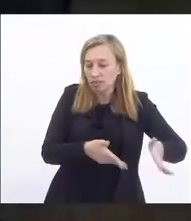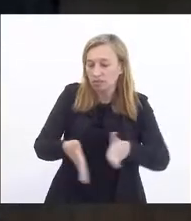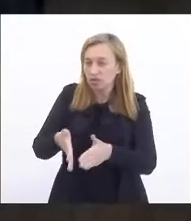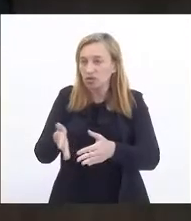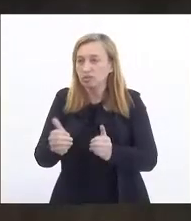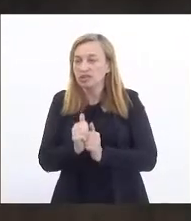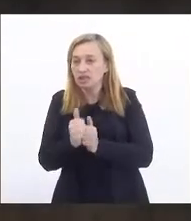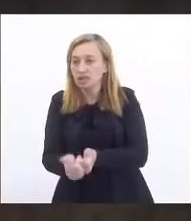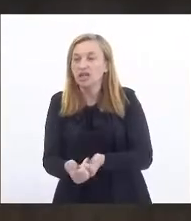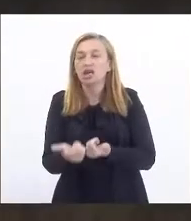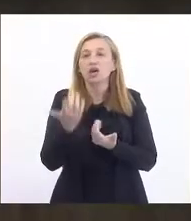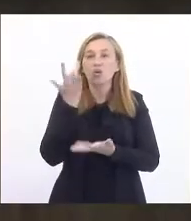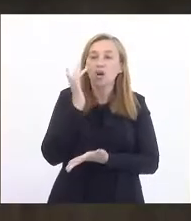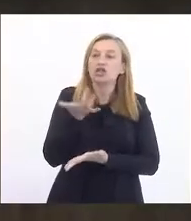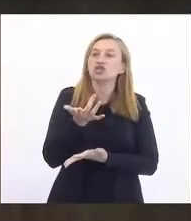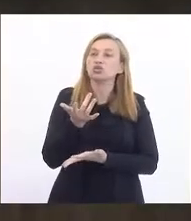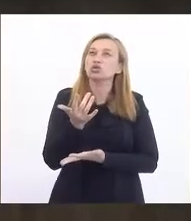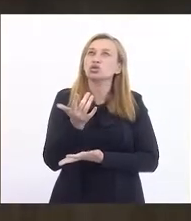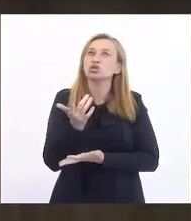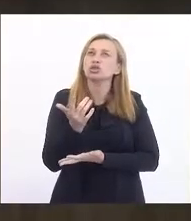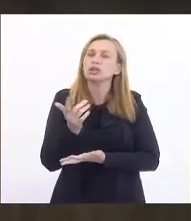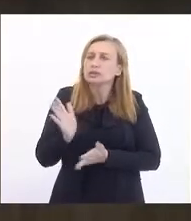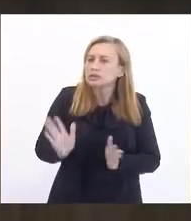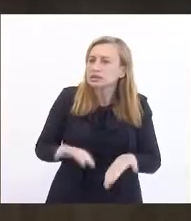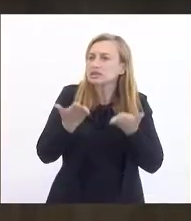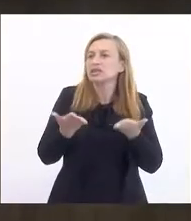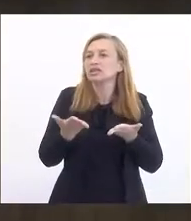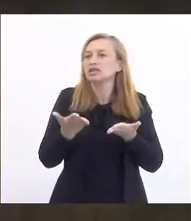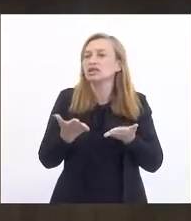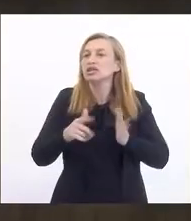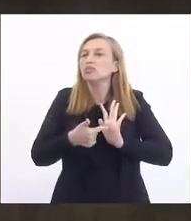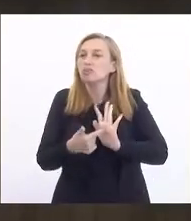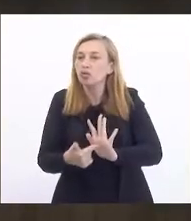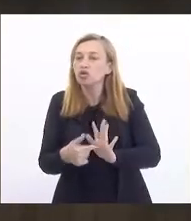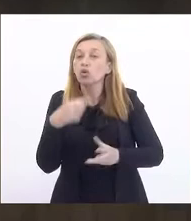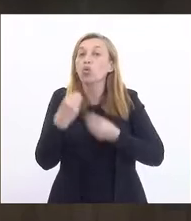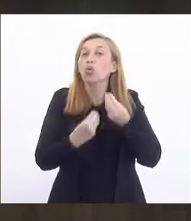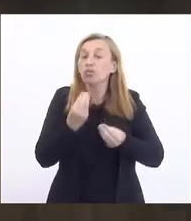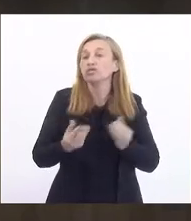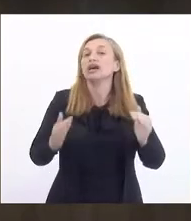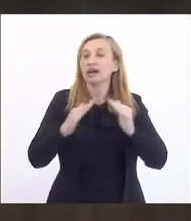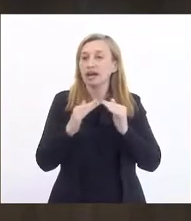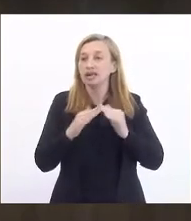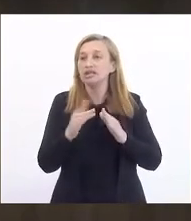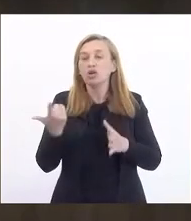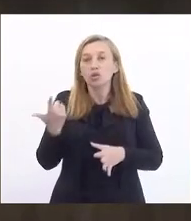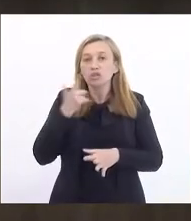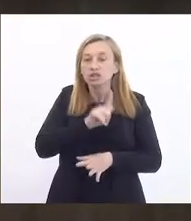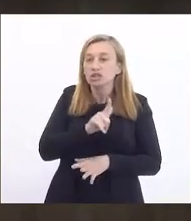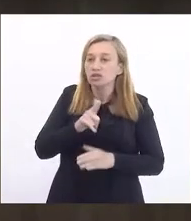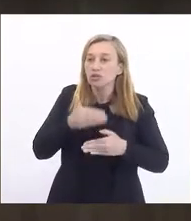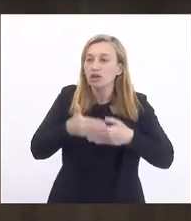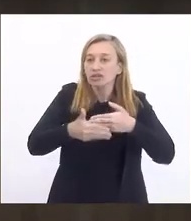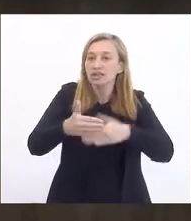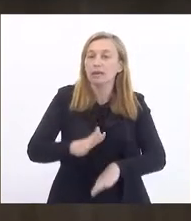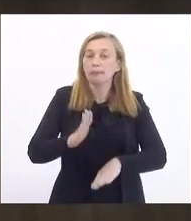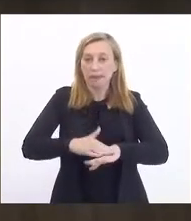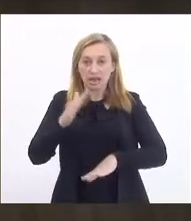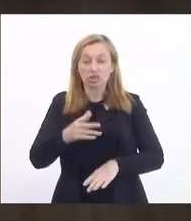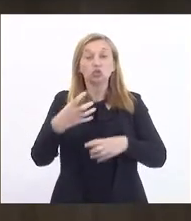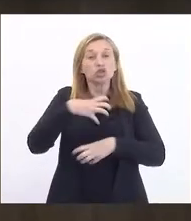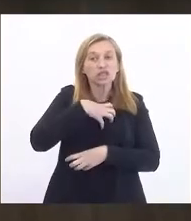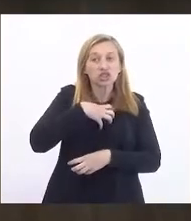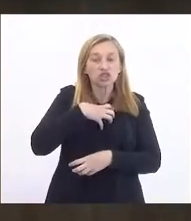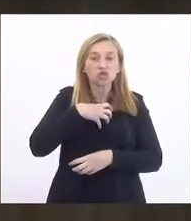então eu acho que são iniciativas que mostram como nessa casa a gente tem conseguido avançar muito no